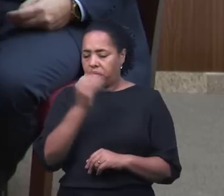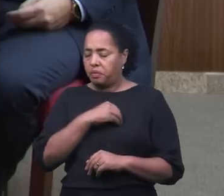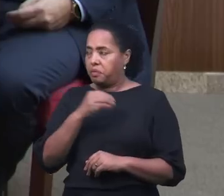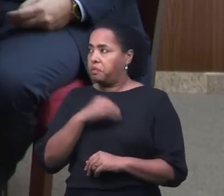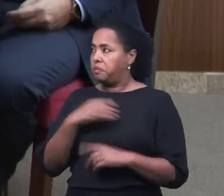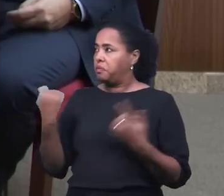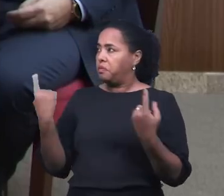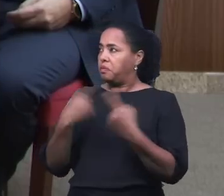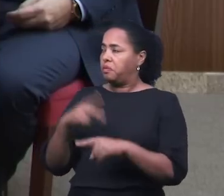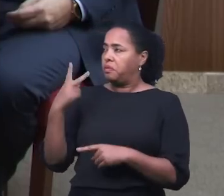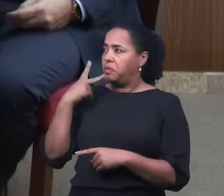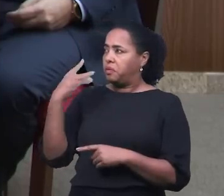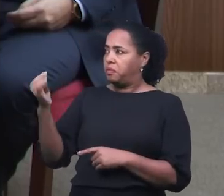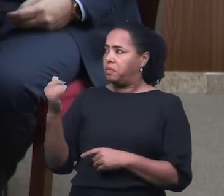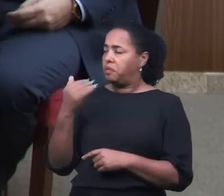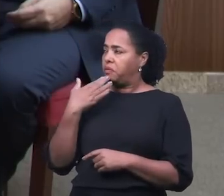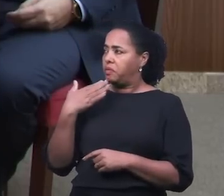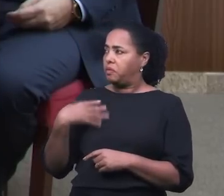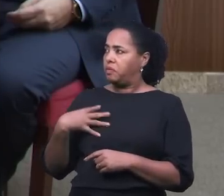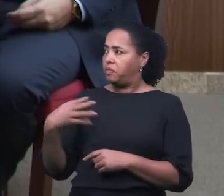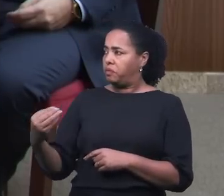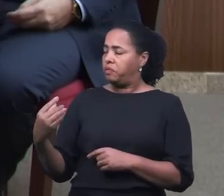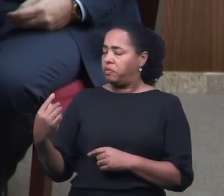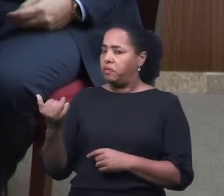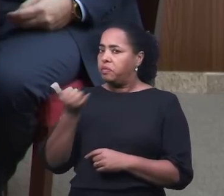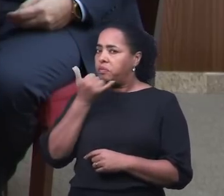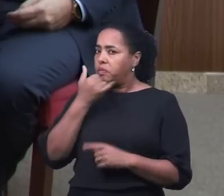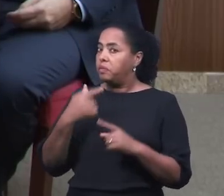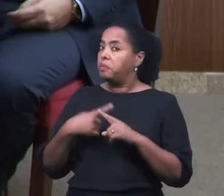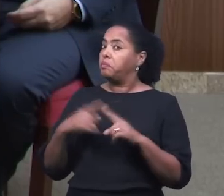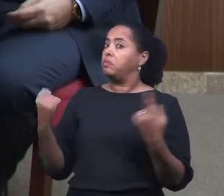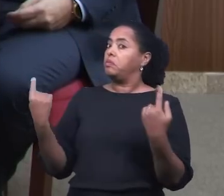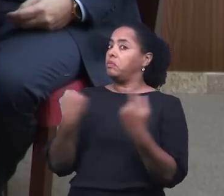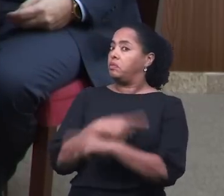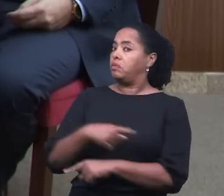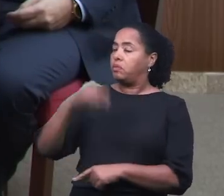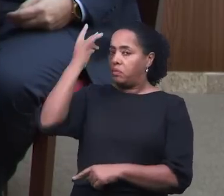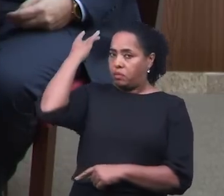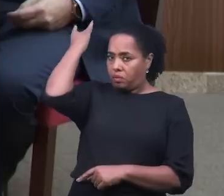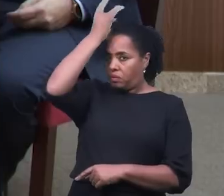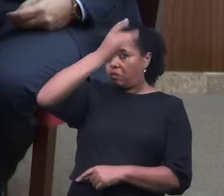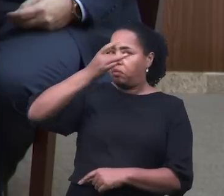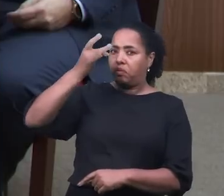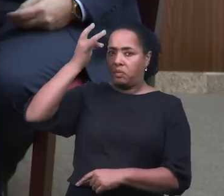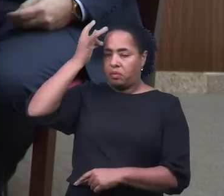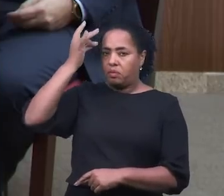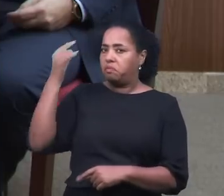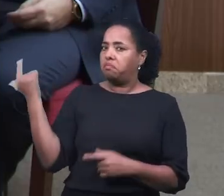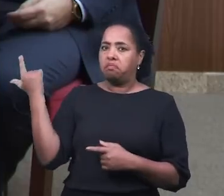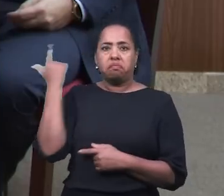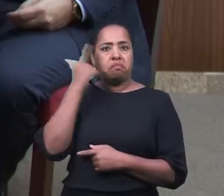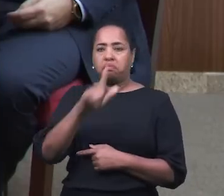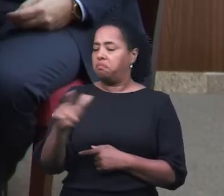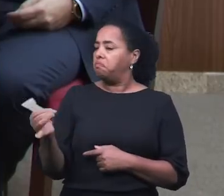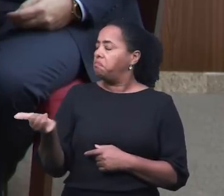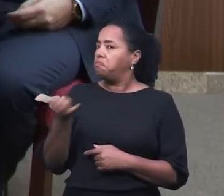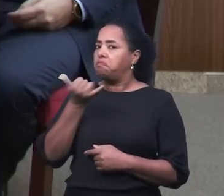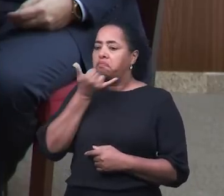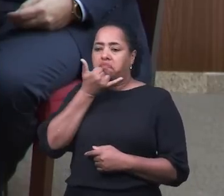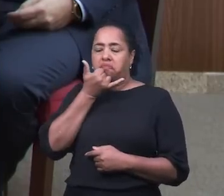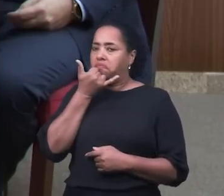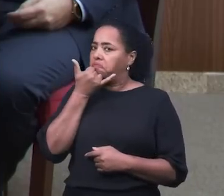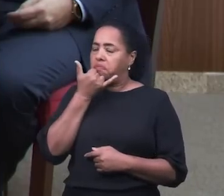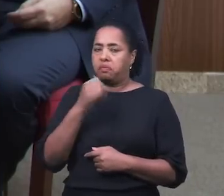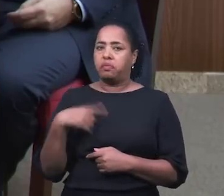Pai, contra o Filho, será perdoado, mas aquele que pecar contra o Espírito Santo, este não alcançará perdão. E nós